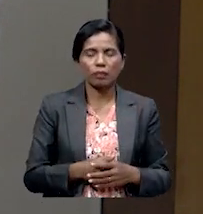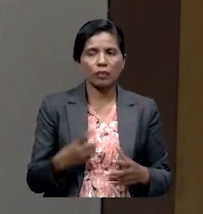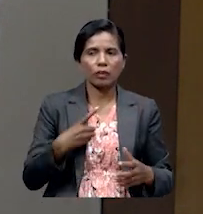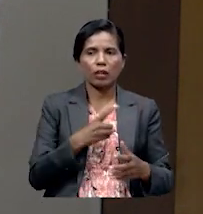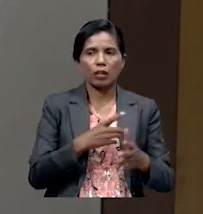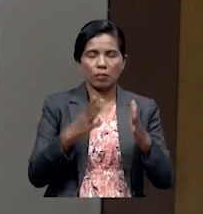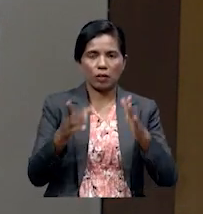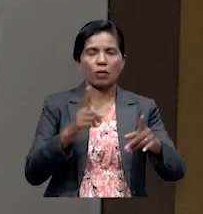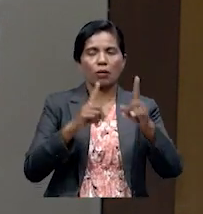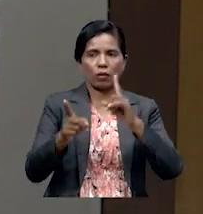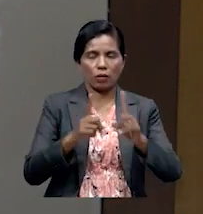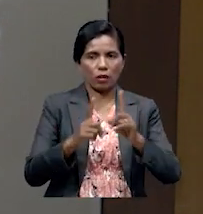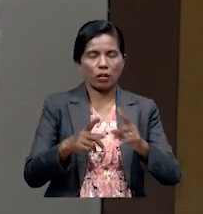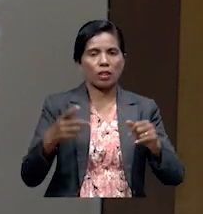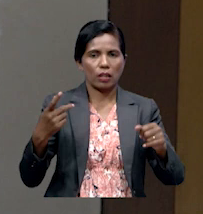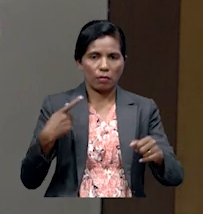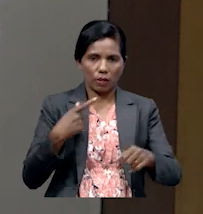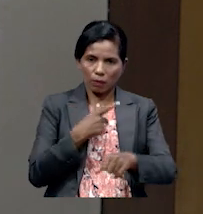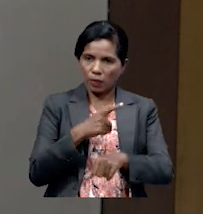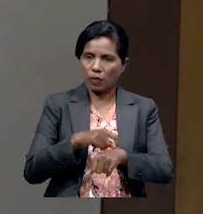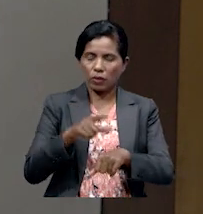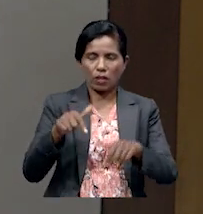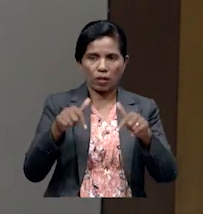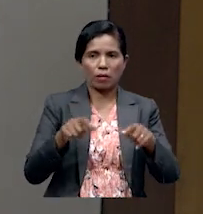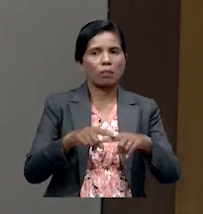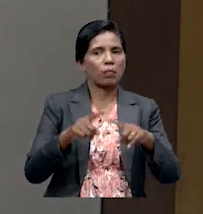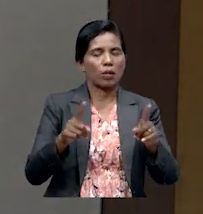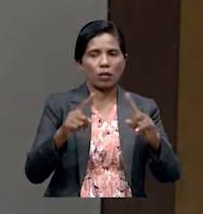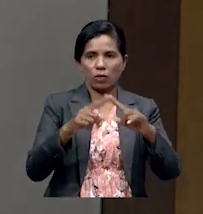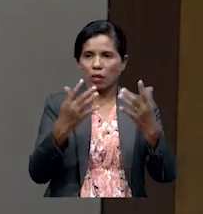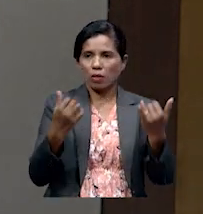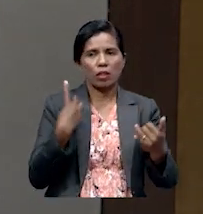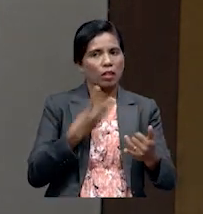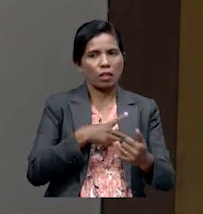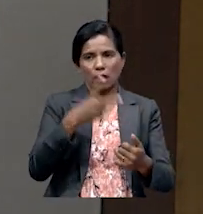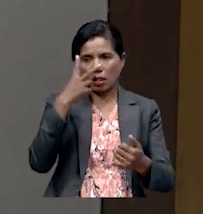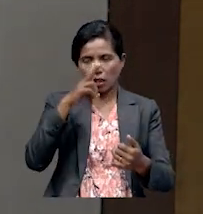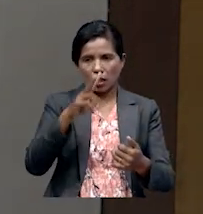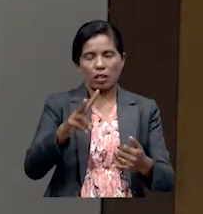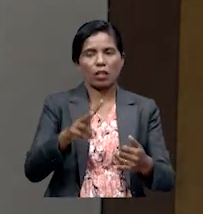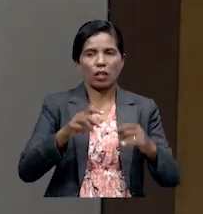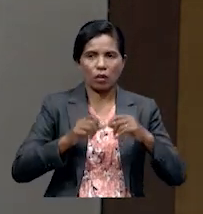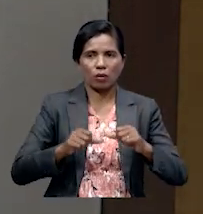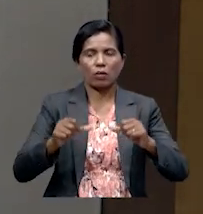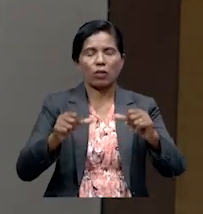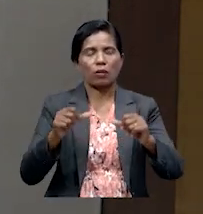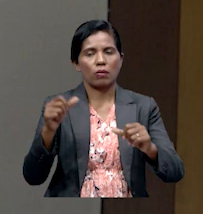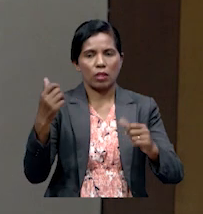mo skulia ona iha plenaria ne mebe até agora itare situação ne continua acontece na